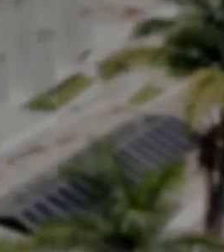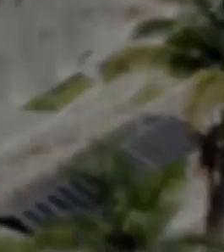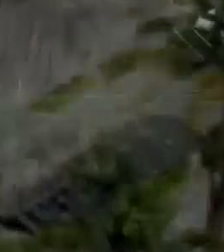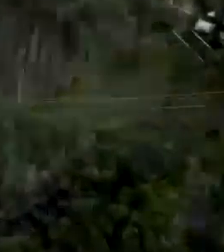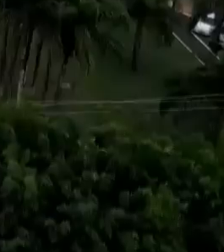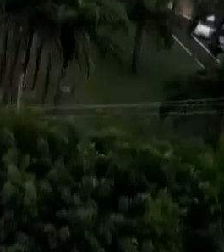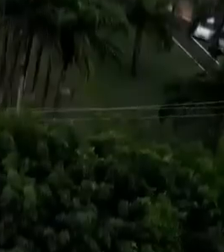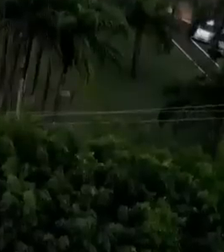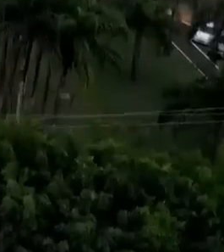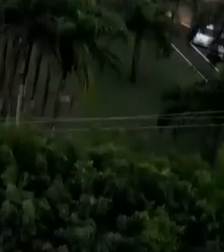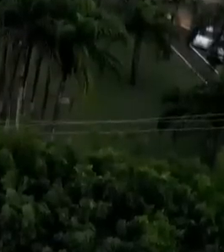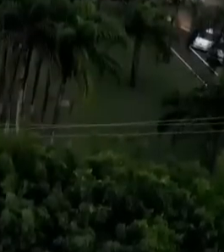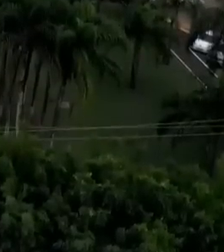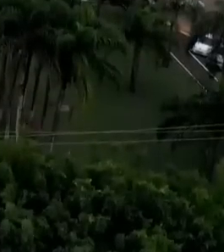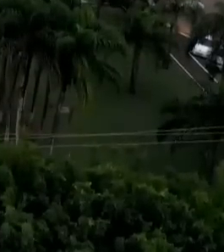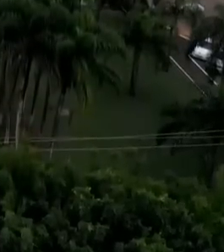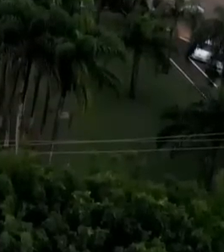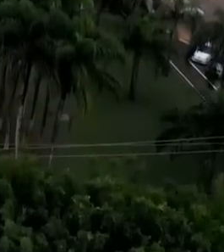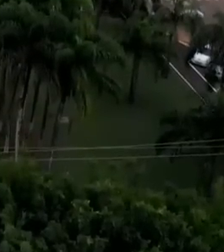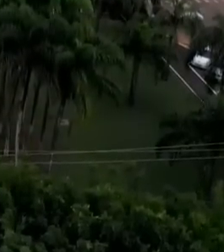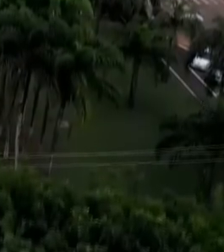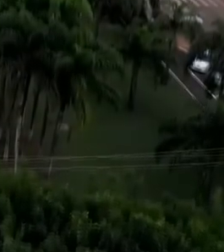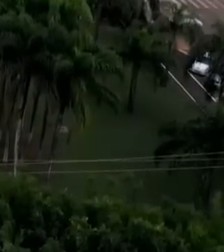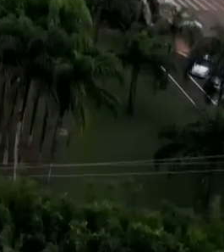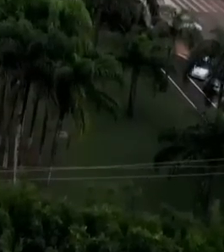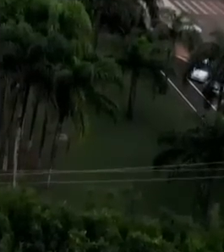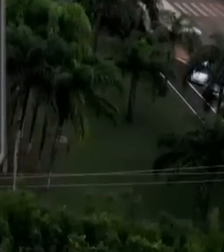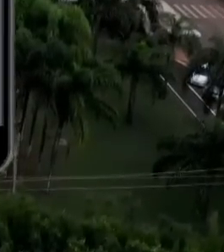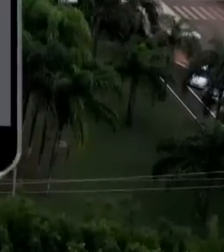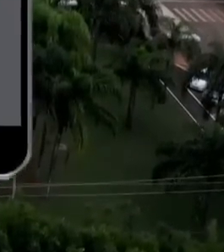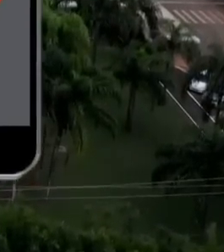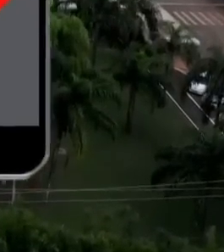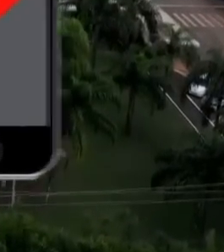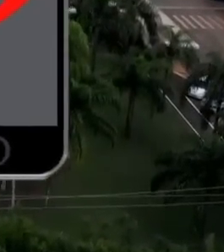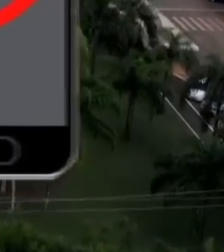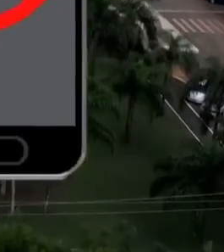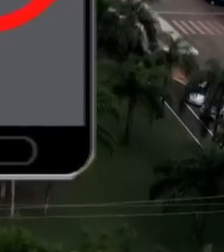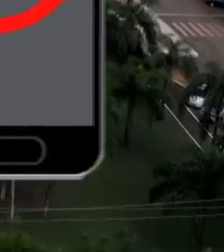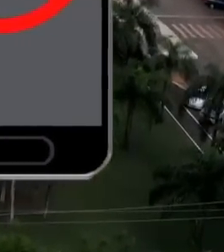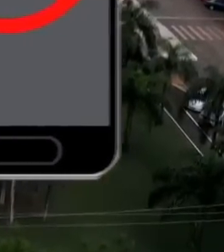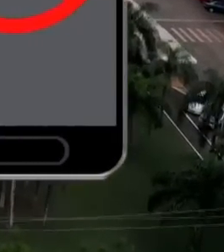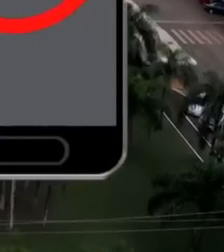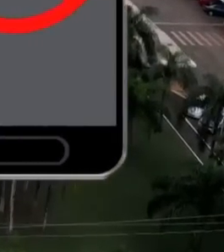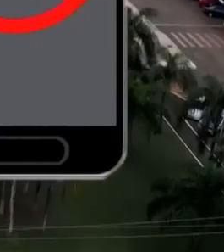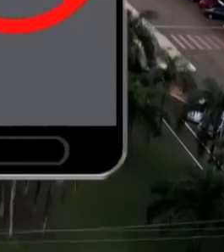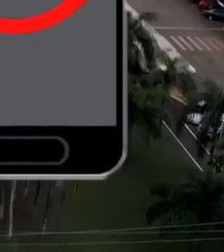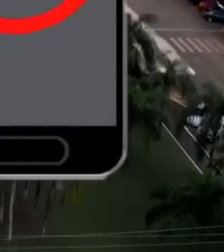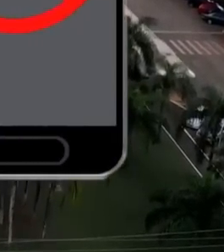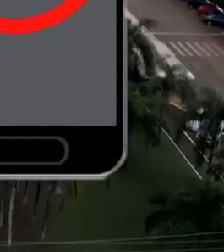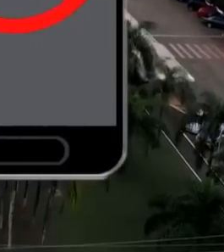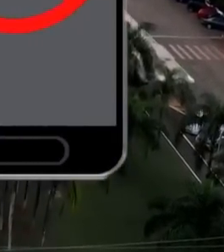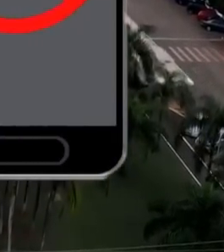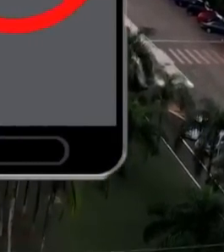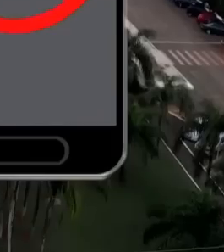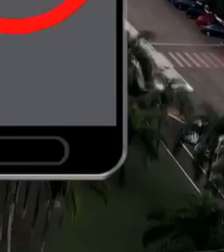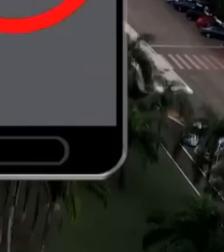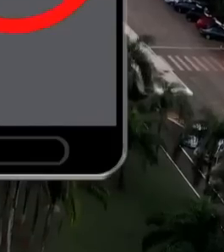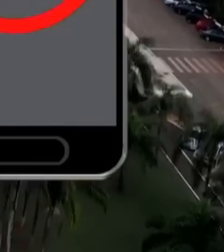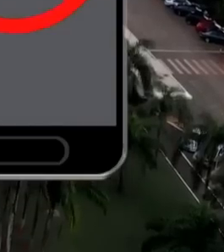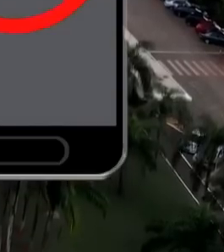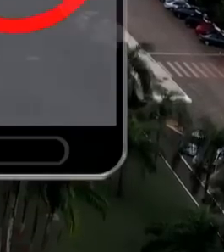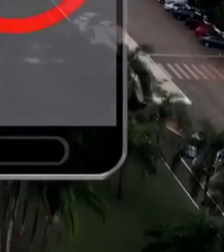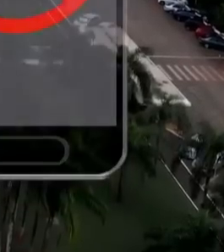celular. Lembre-se de manter o celular no modo silencioso para que não ocorram interrupções no culto que se